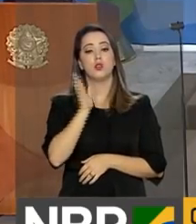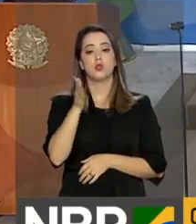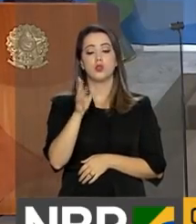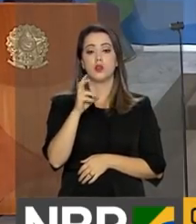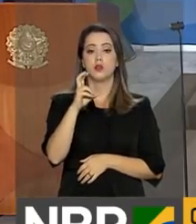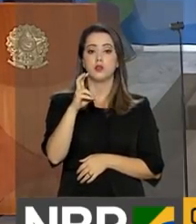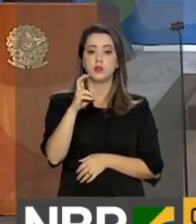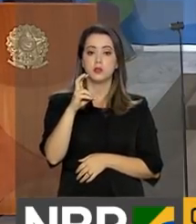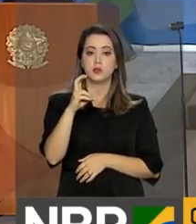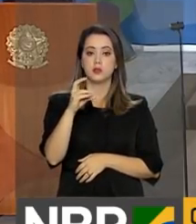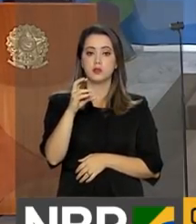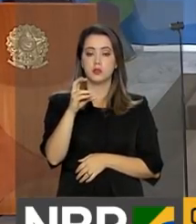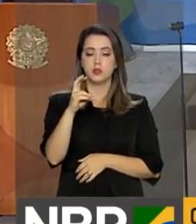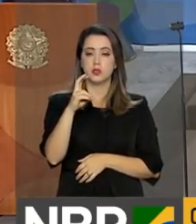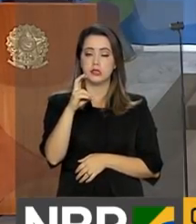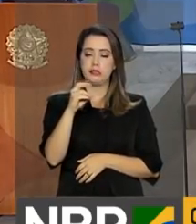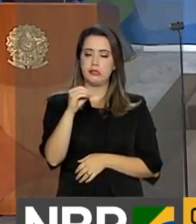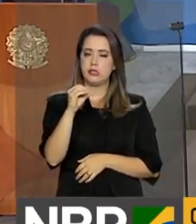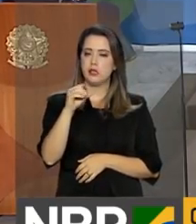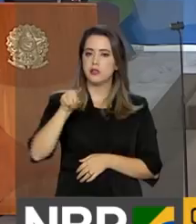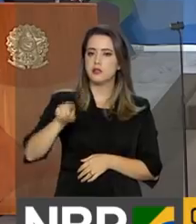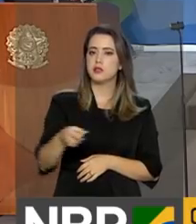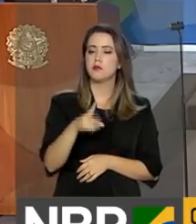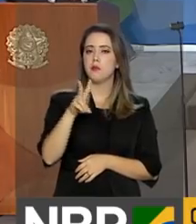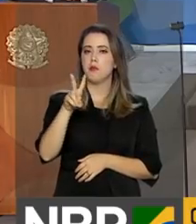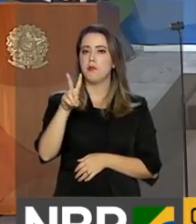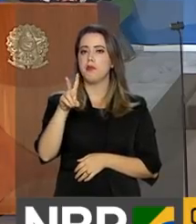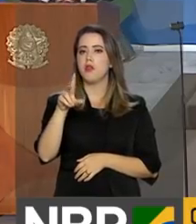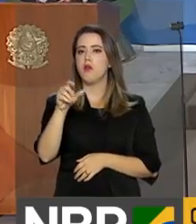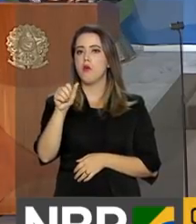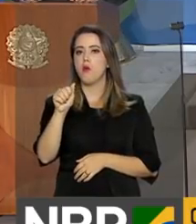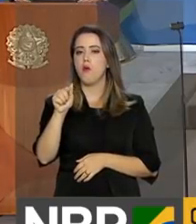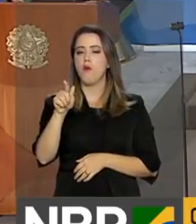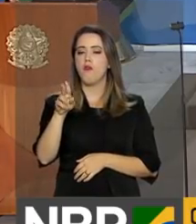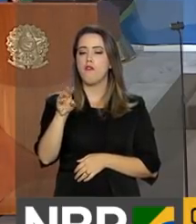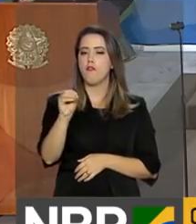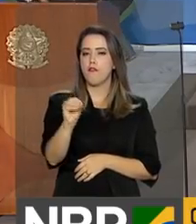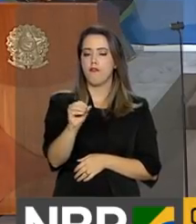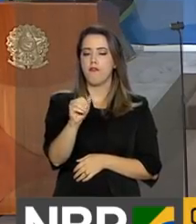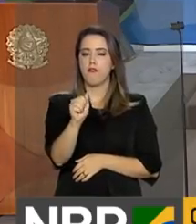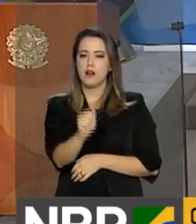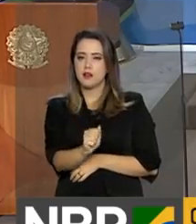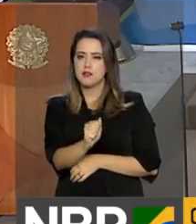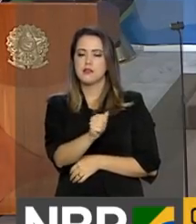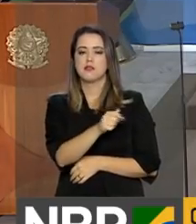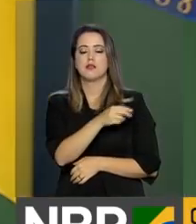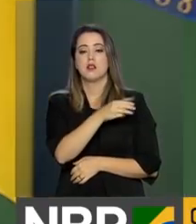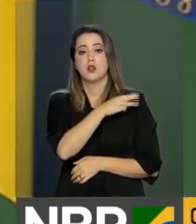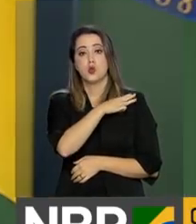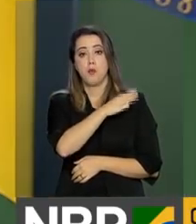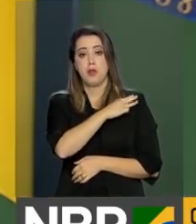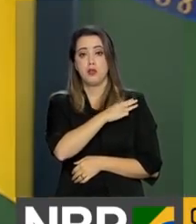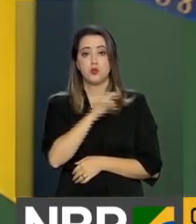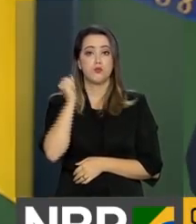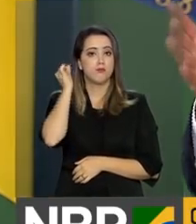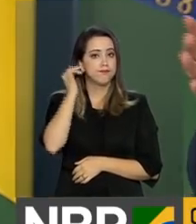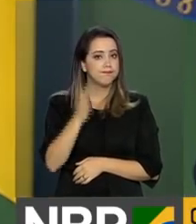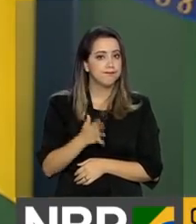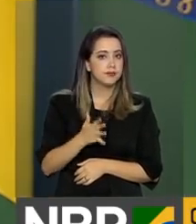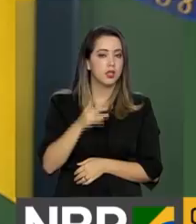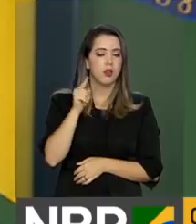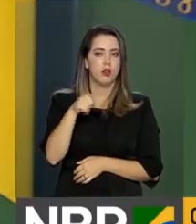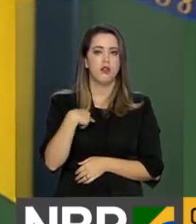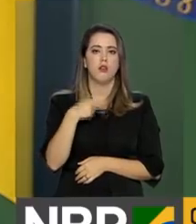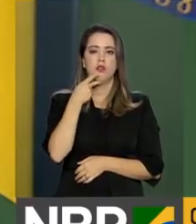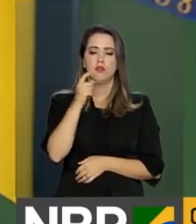novas, 500 mil vagas matrículas no ensino de tempo integral, eu costumo dizer que nós estamos nos